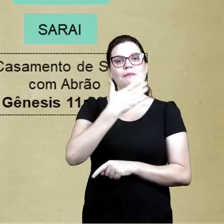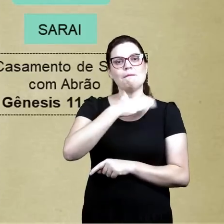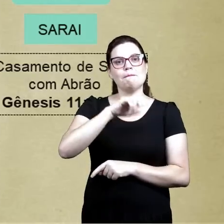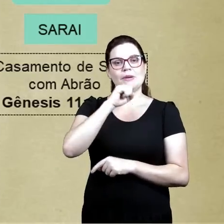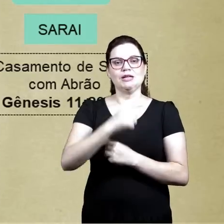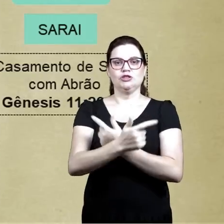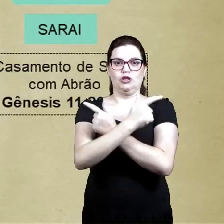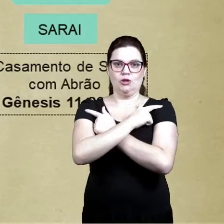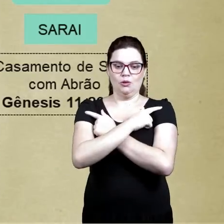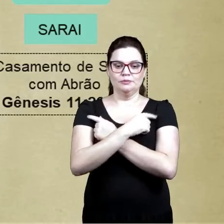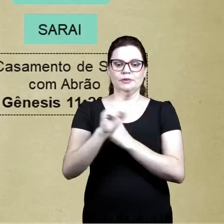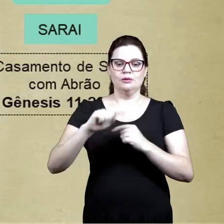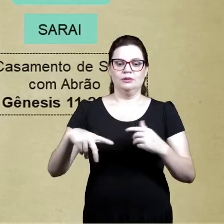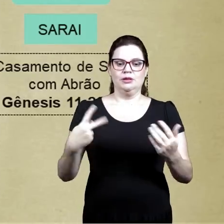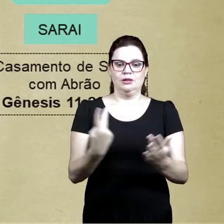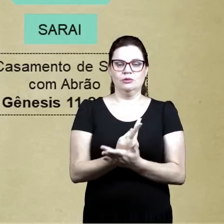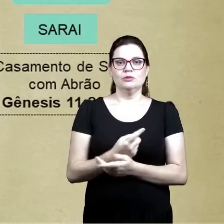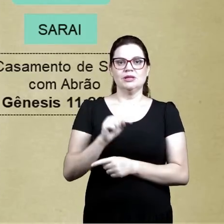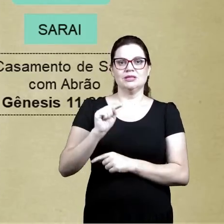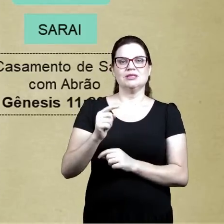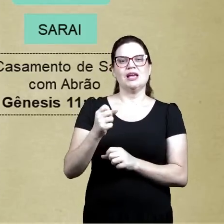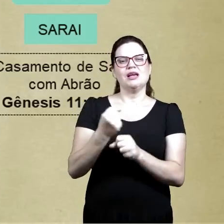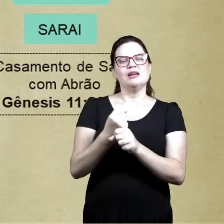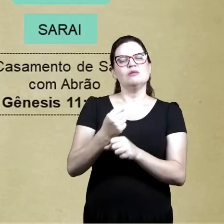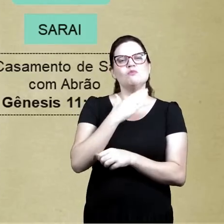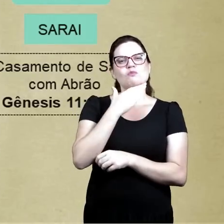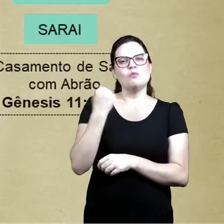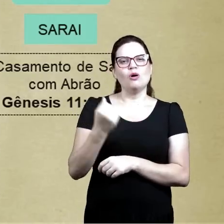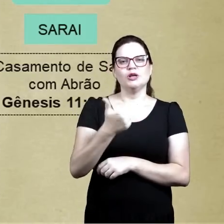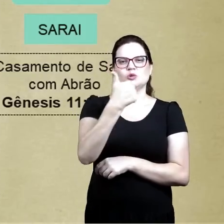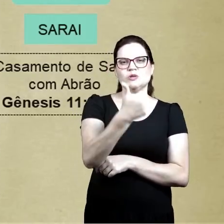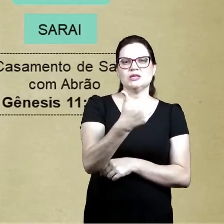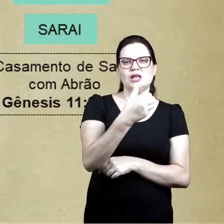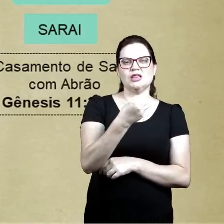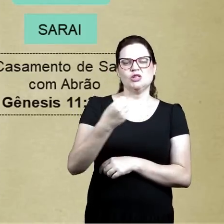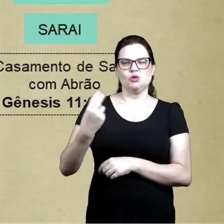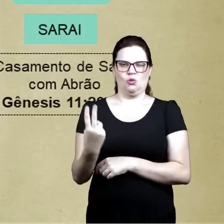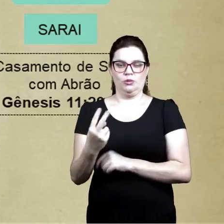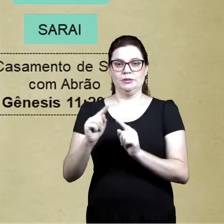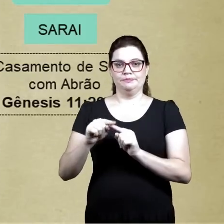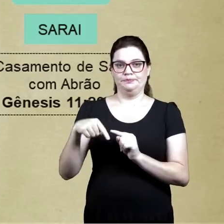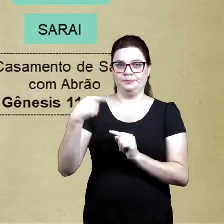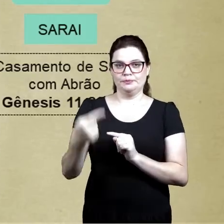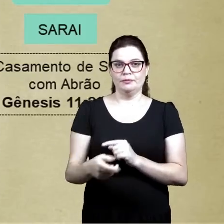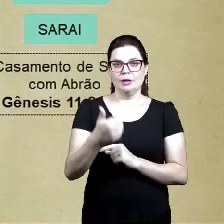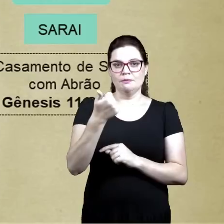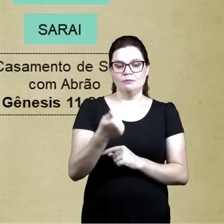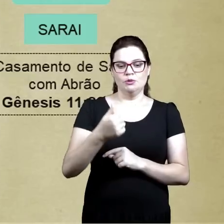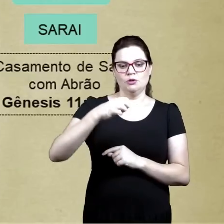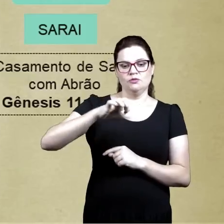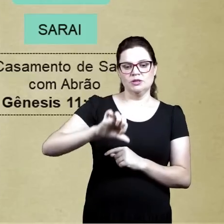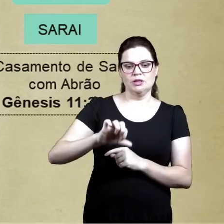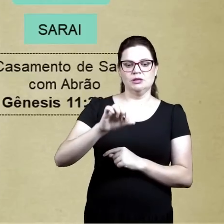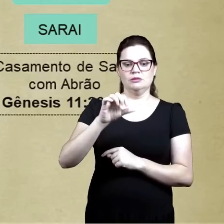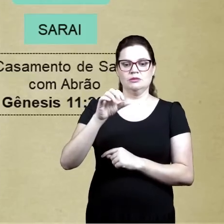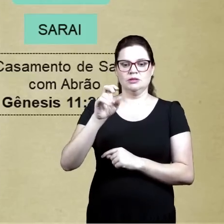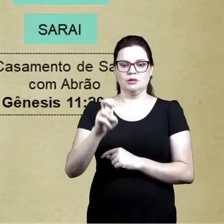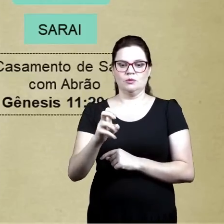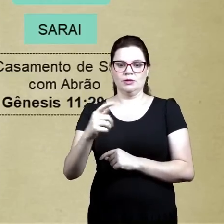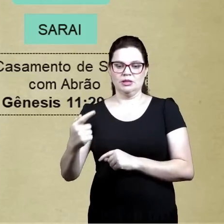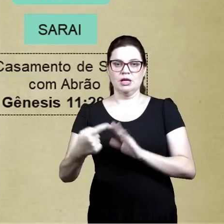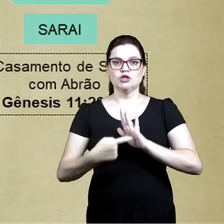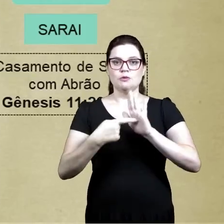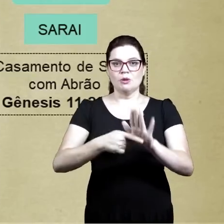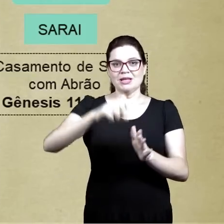Ele morre em 1961, aos 102 anos. Na sequência, em 1957, aqui antes de Cristo, é o nascimento